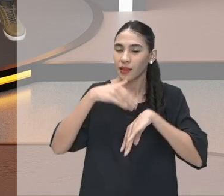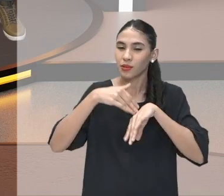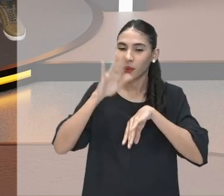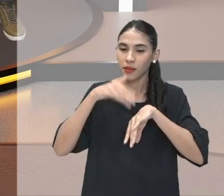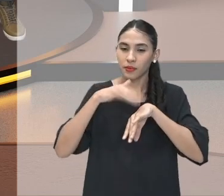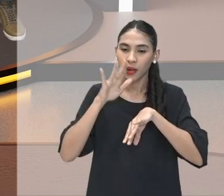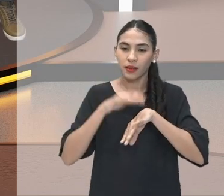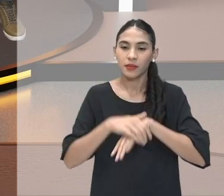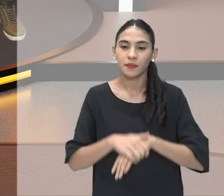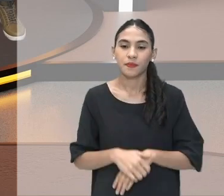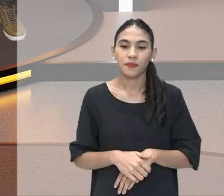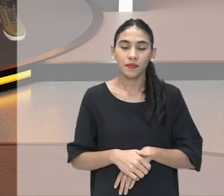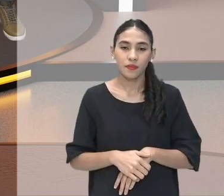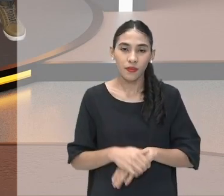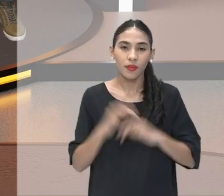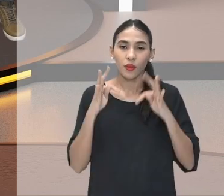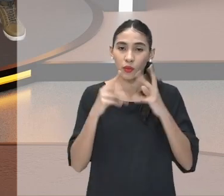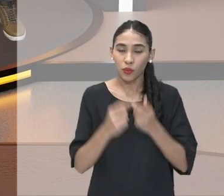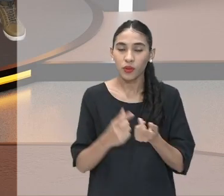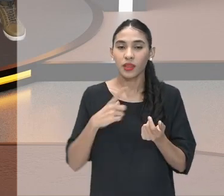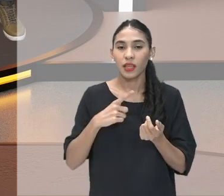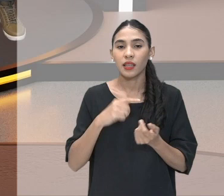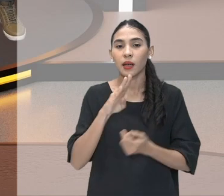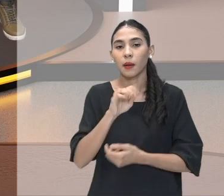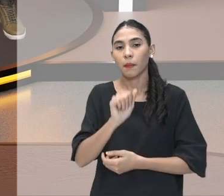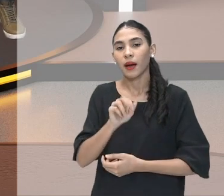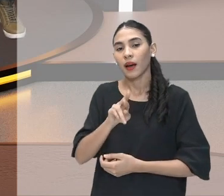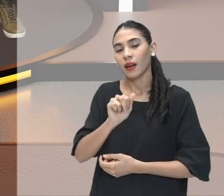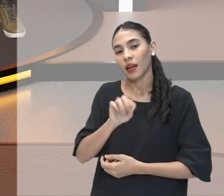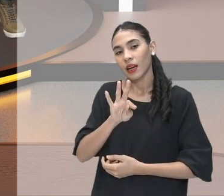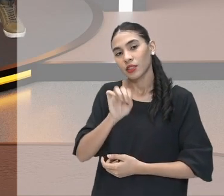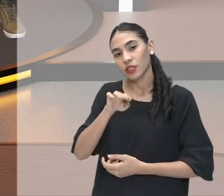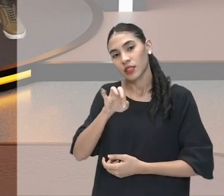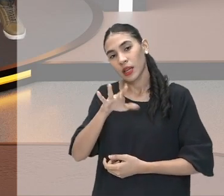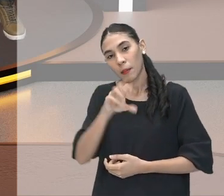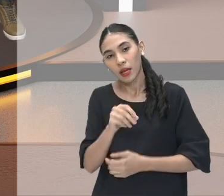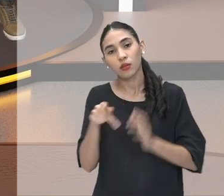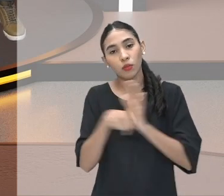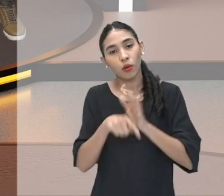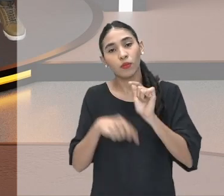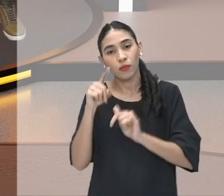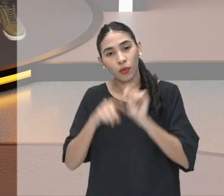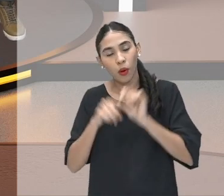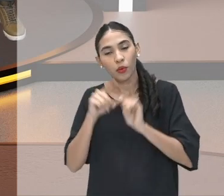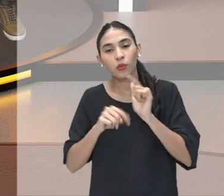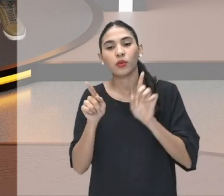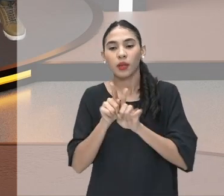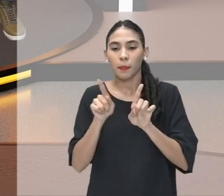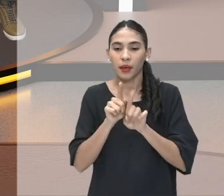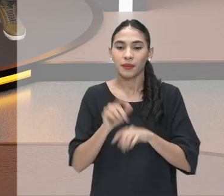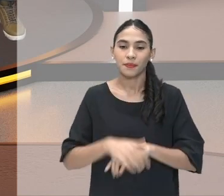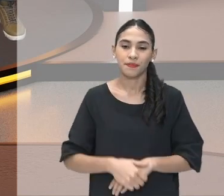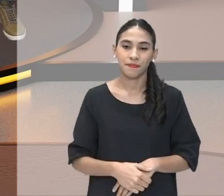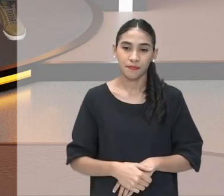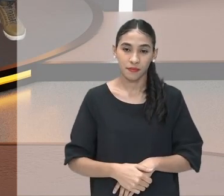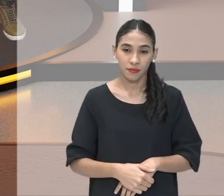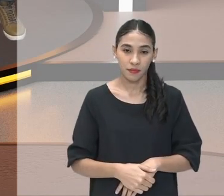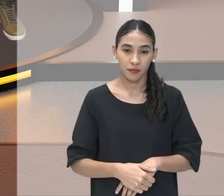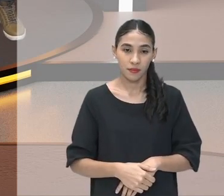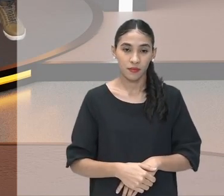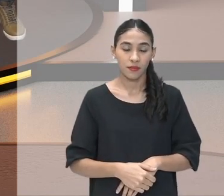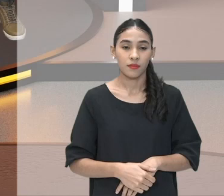E com isso também nós vamos ter o barateamento do produto. Isso é uma coisa boa, não é isso? E aí,